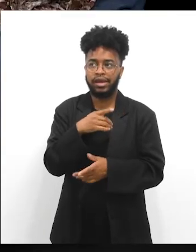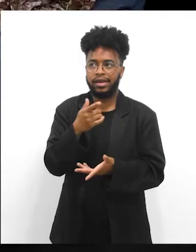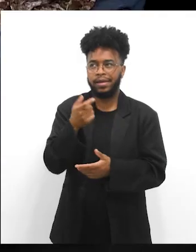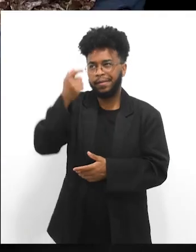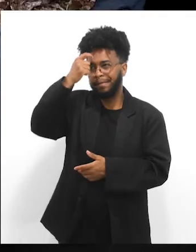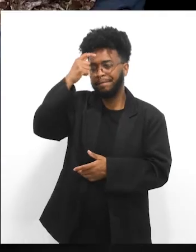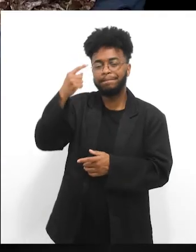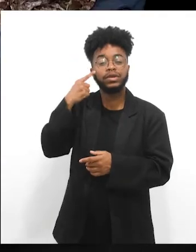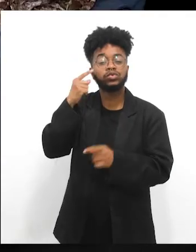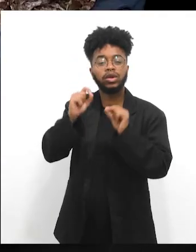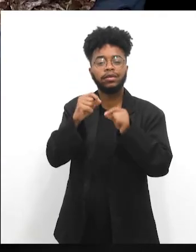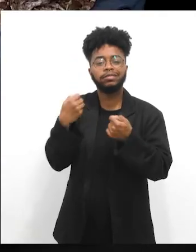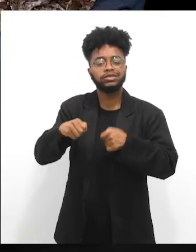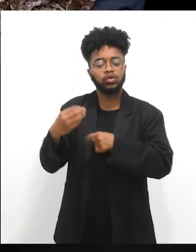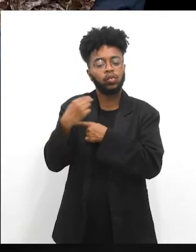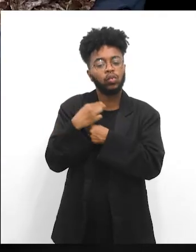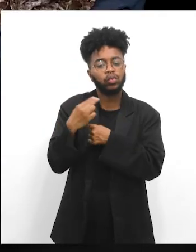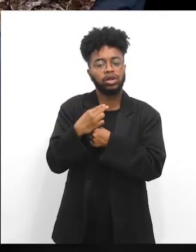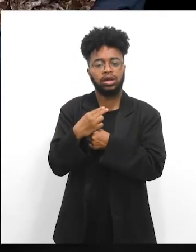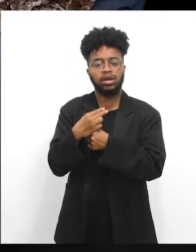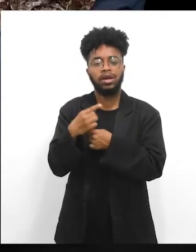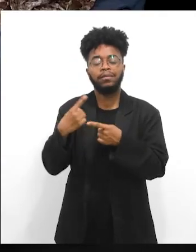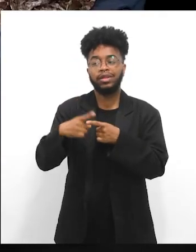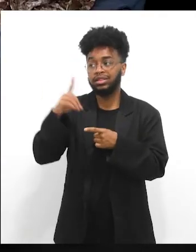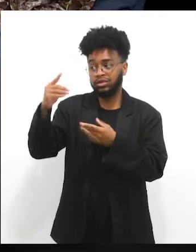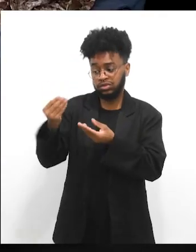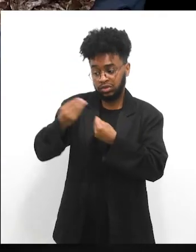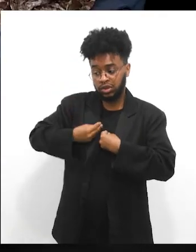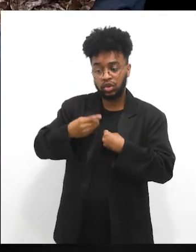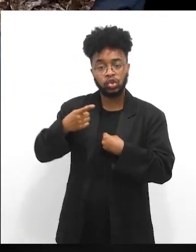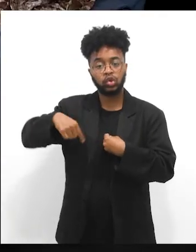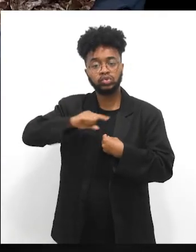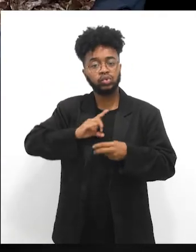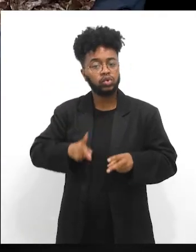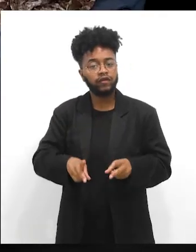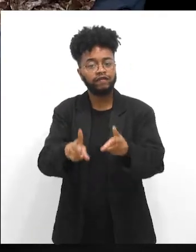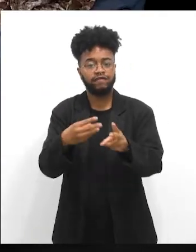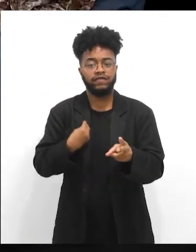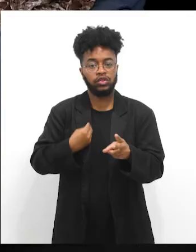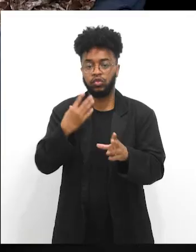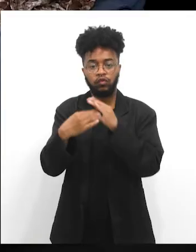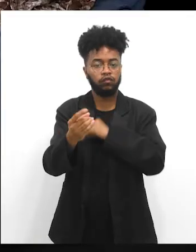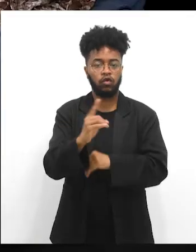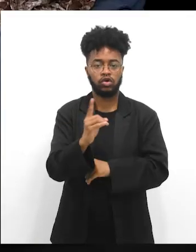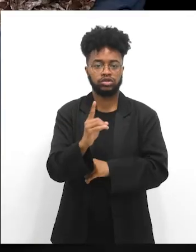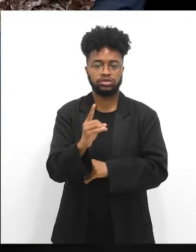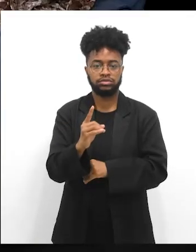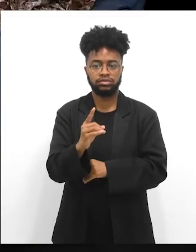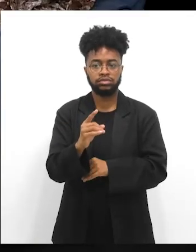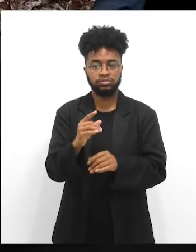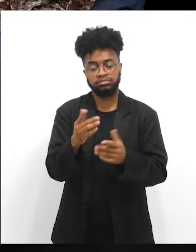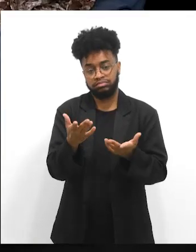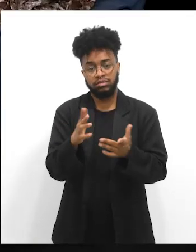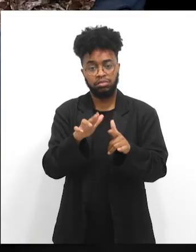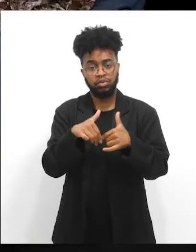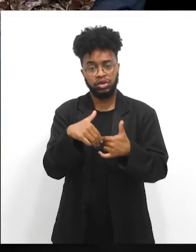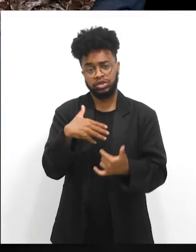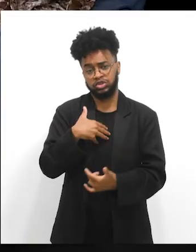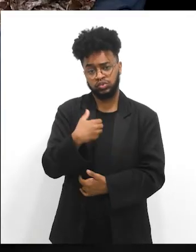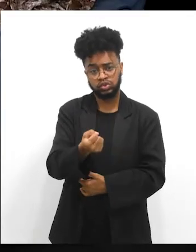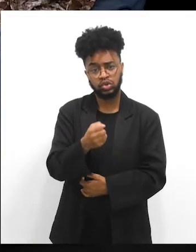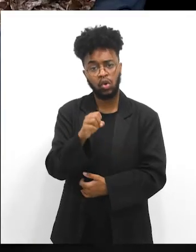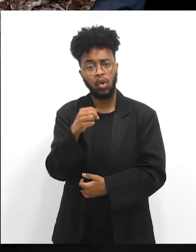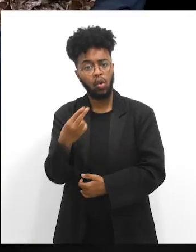de preservação que Deus colocou em nós para que a gente pudesse manter a vida, não fugisse da vida, né? Pelo